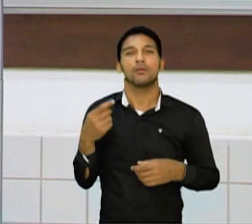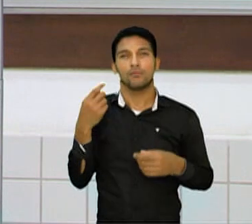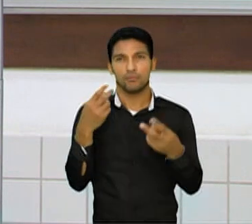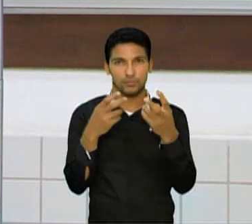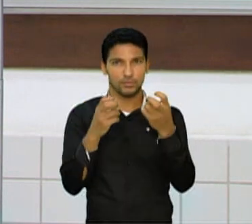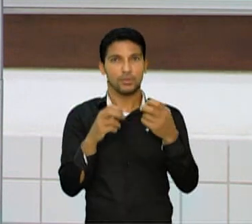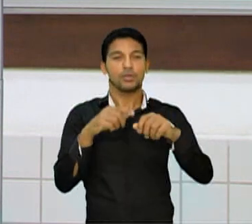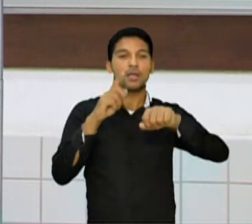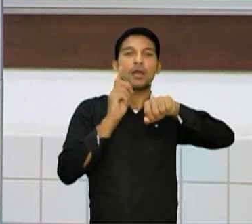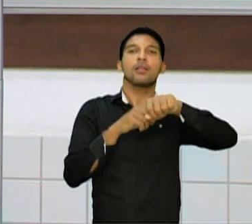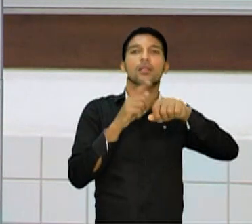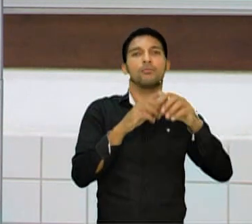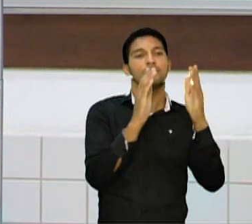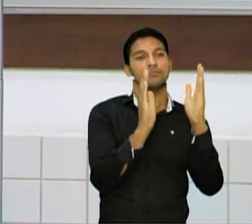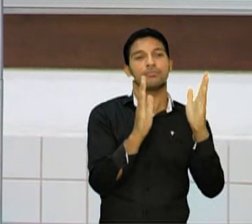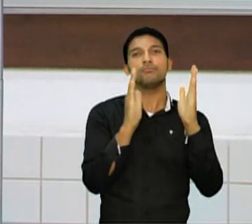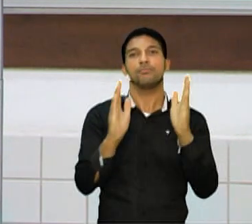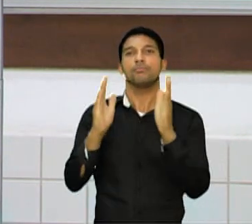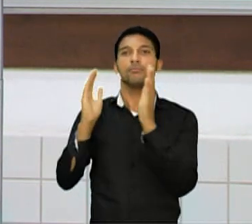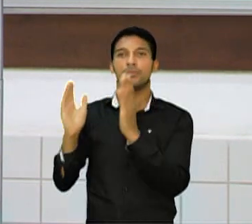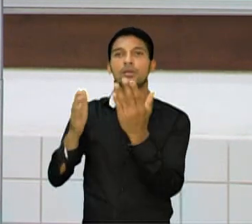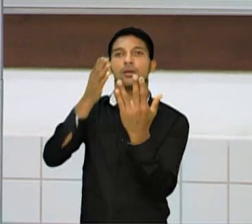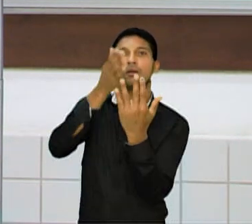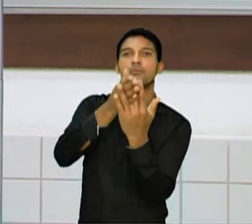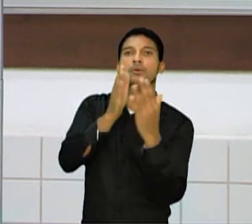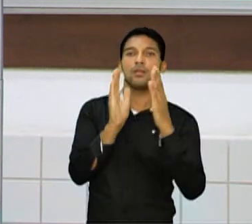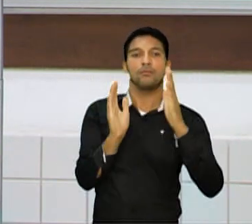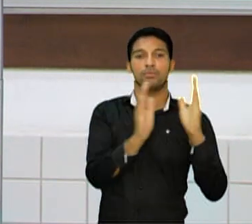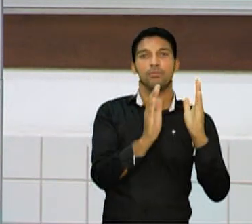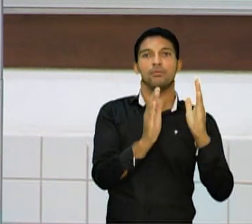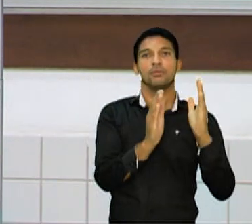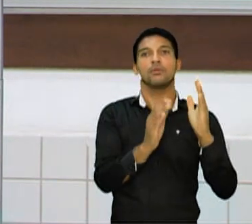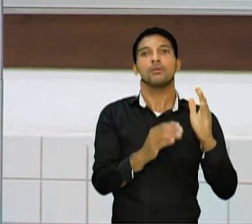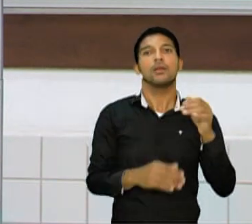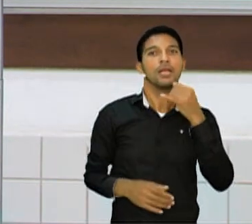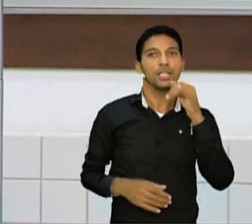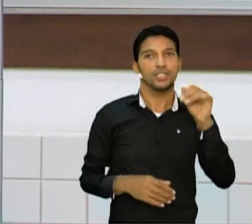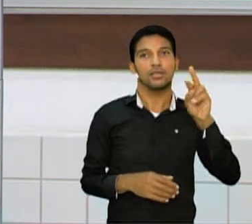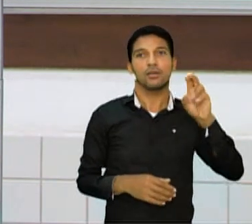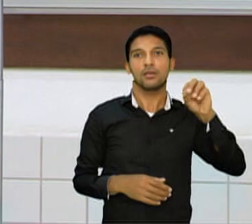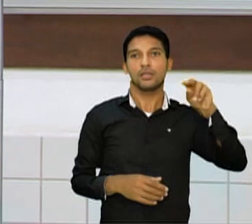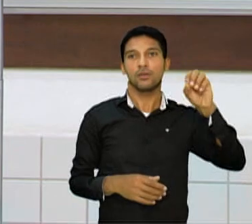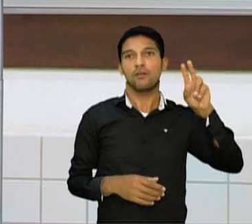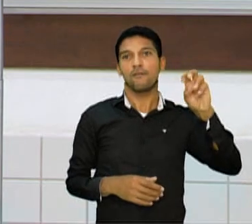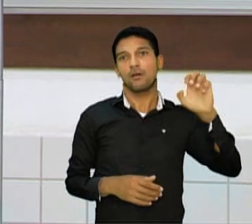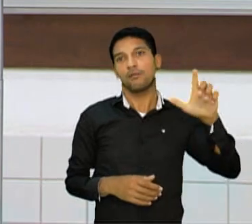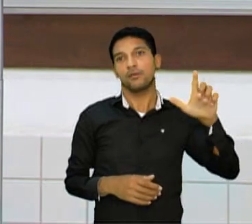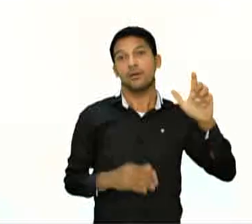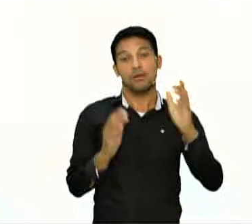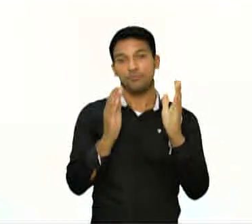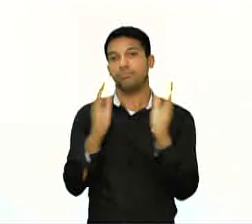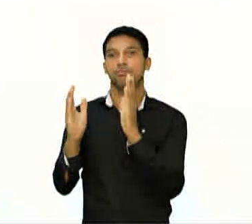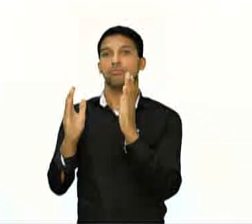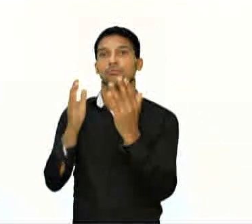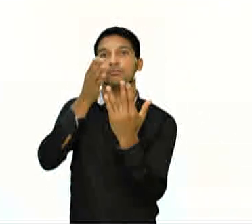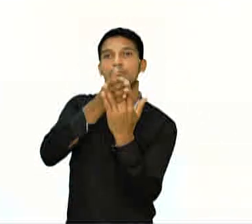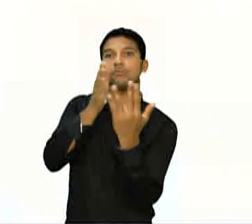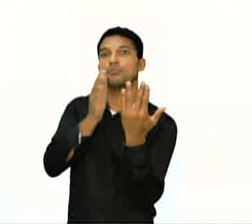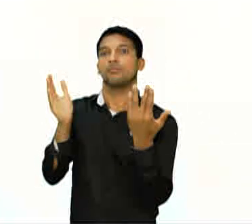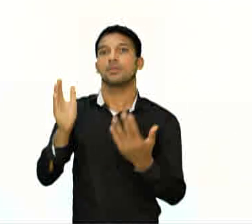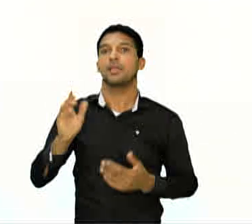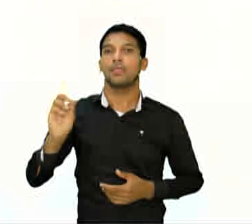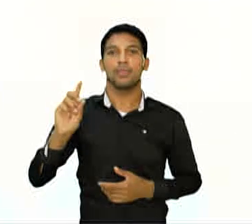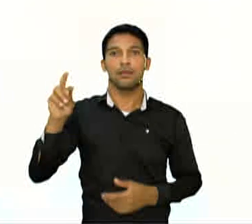à energia renovável e não renovável. Agora, para fechar esse bloquinho de conceito, vamos fazer uma atividade. Nessa atividade